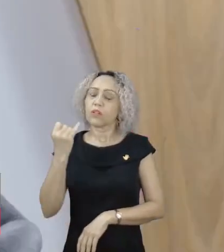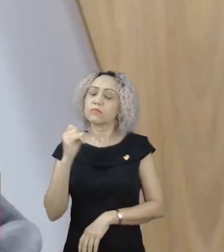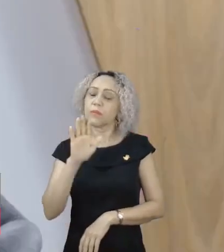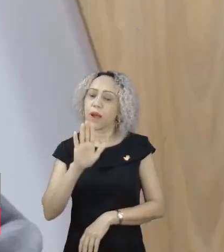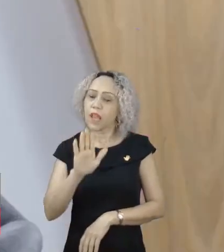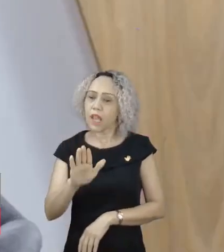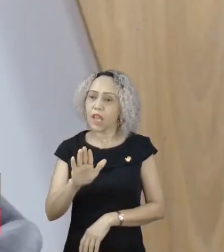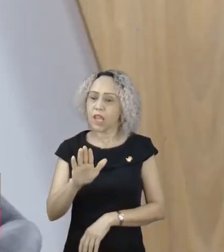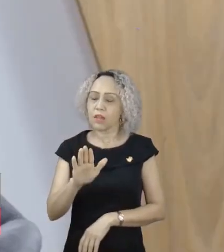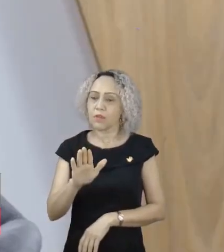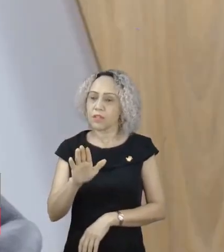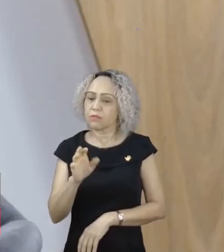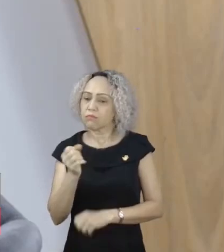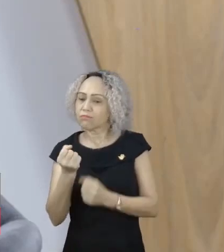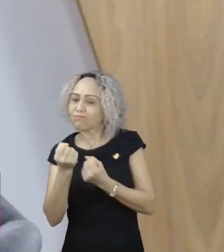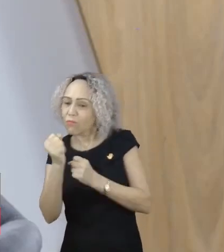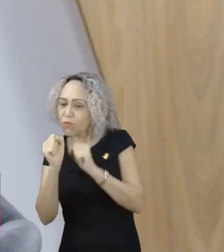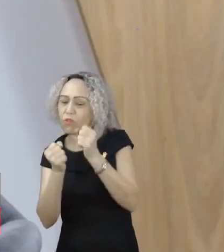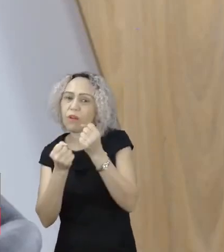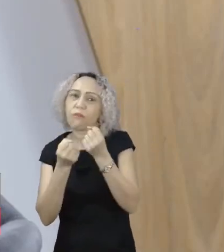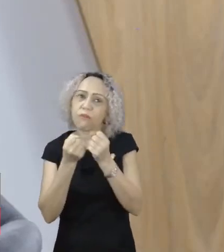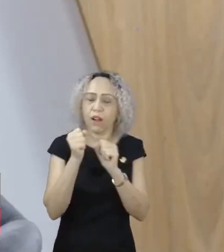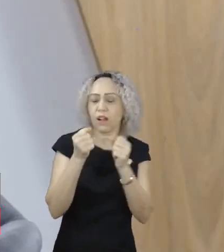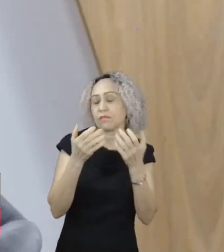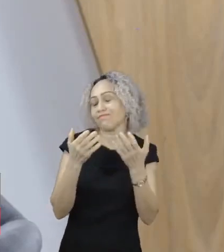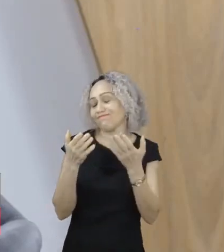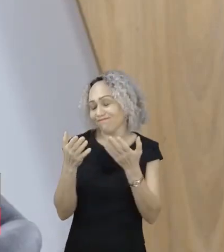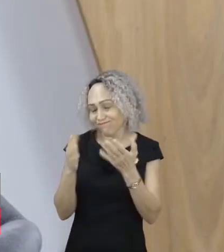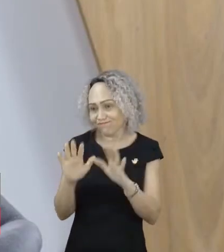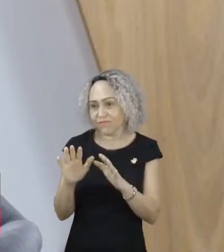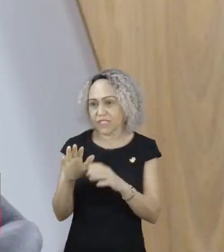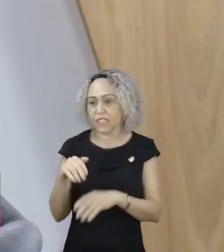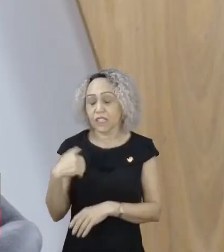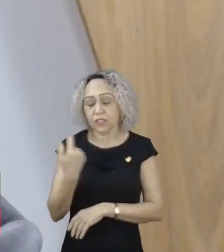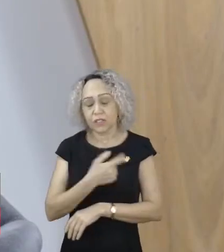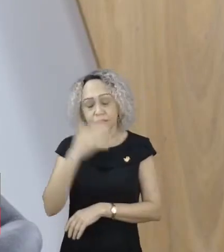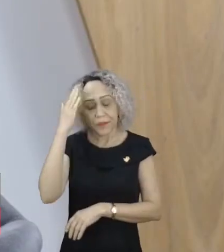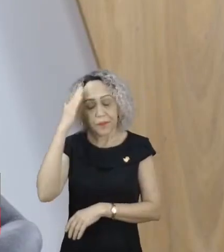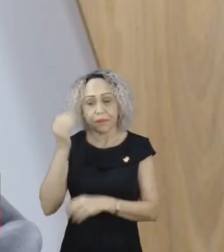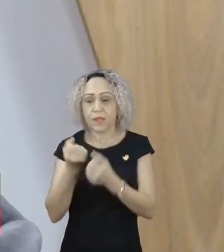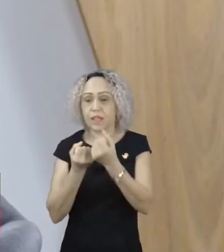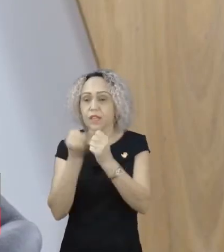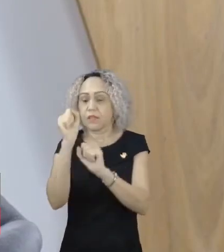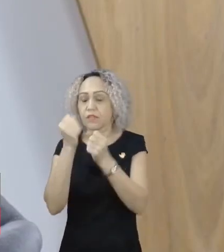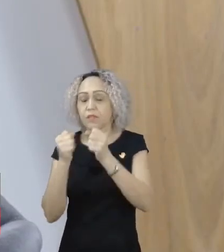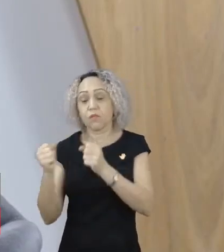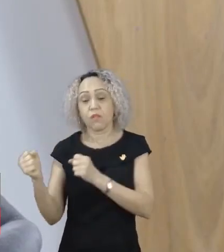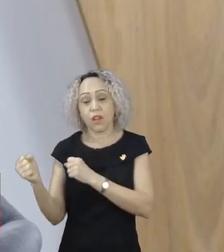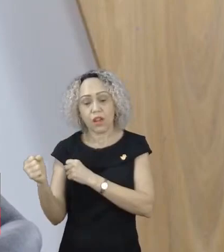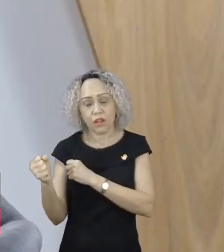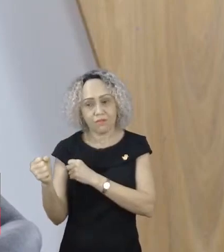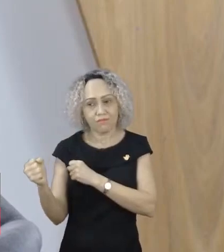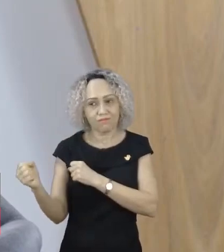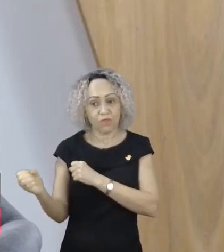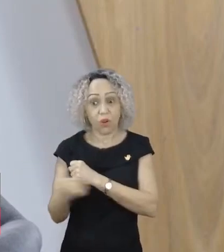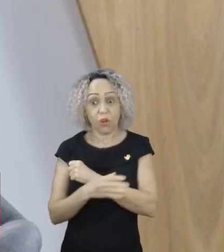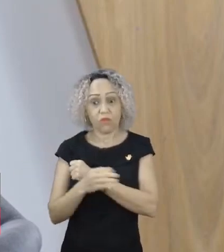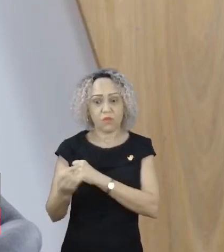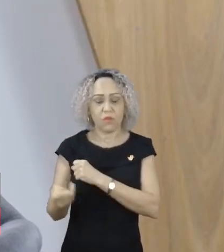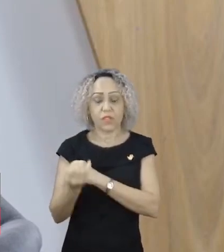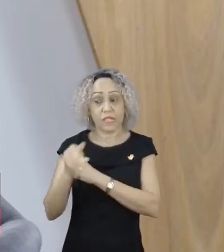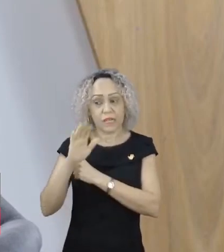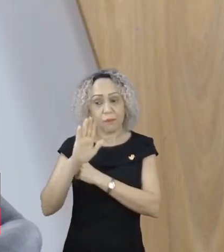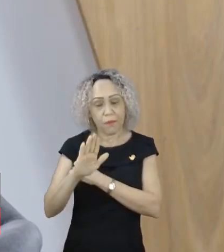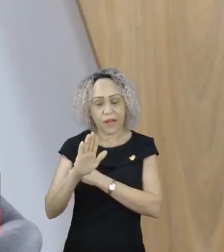precisa ainda ter a nova industrialização, mas sem o BNDES a gente teria praticamente zero indústria. Então, a gente tem uma